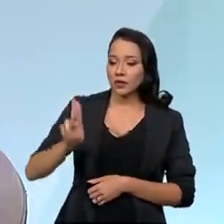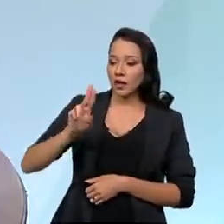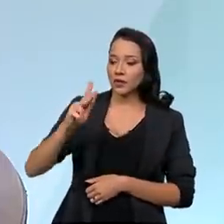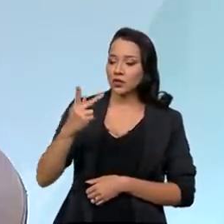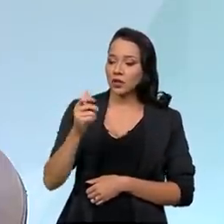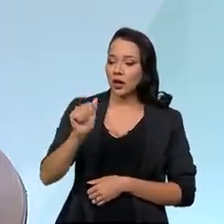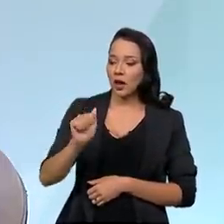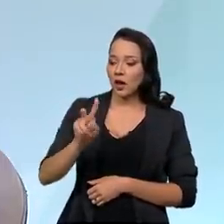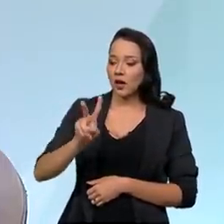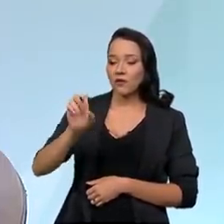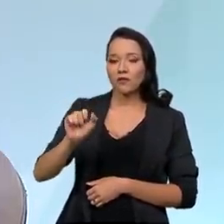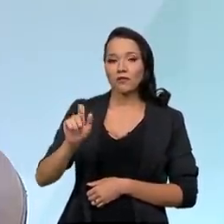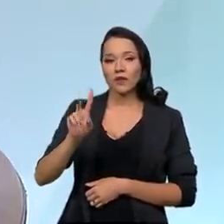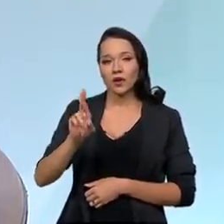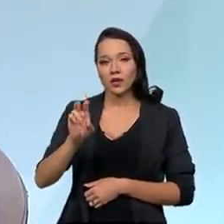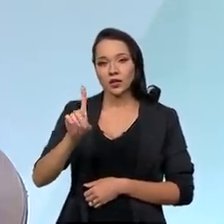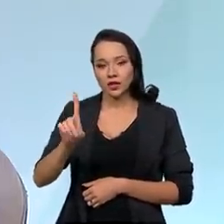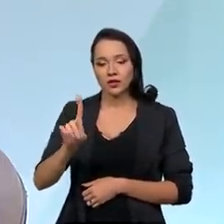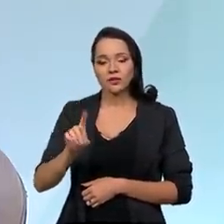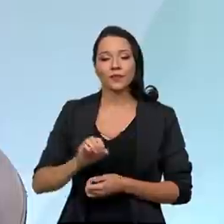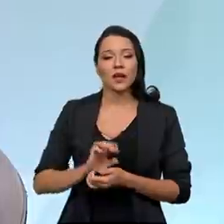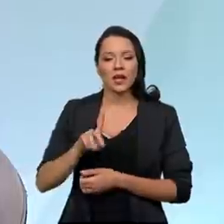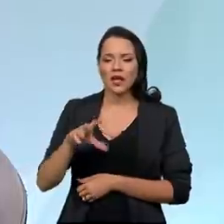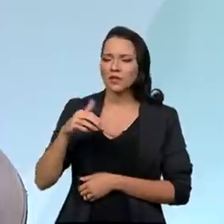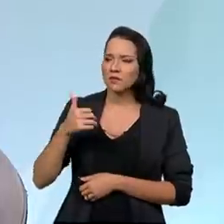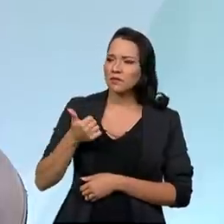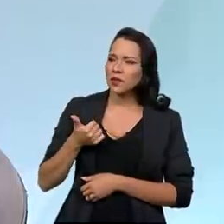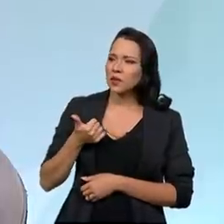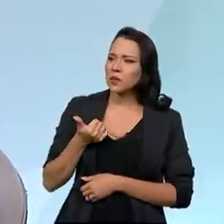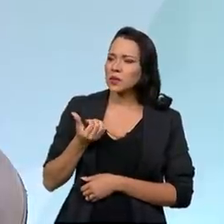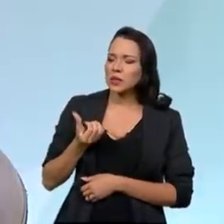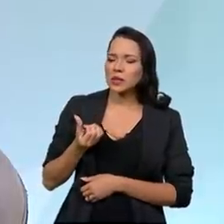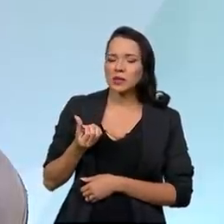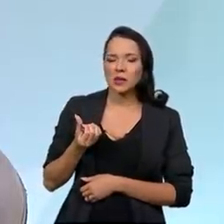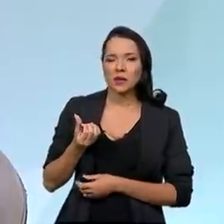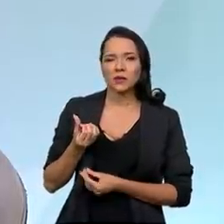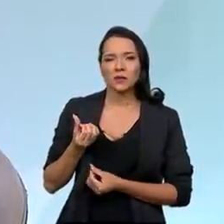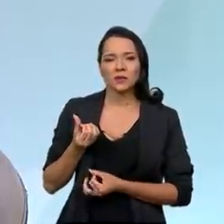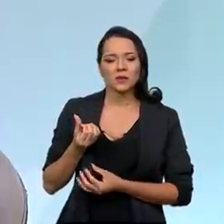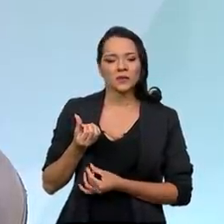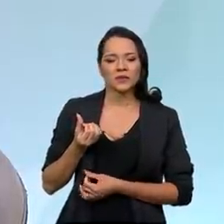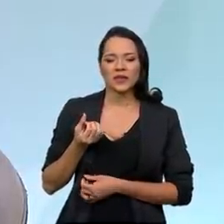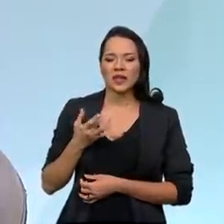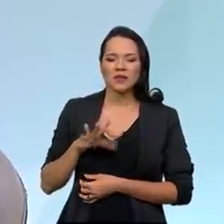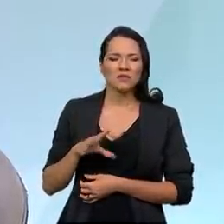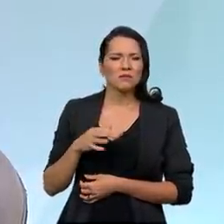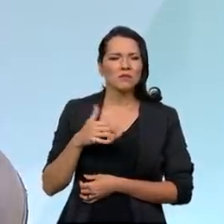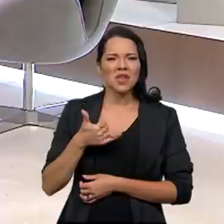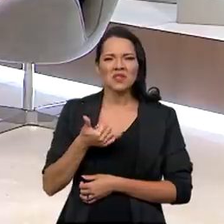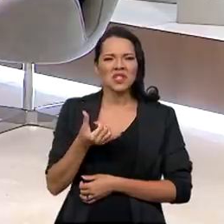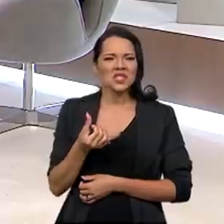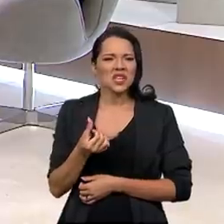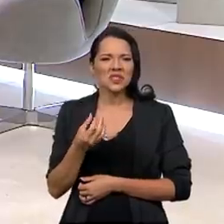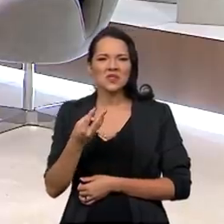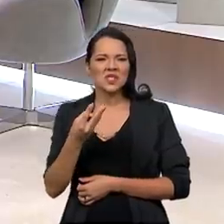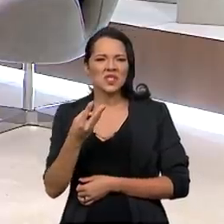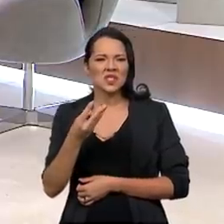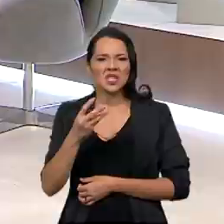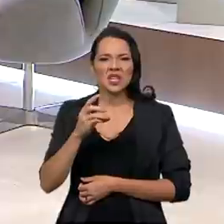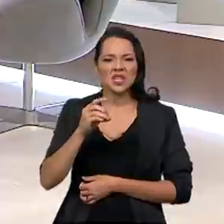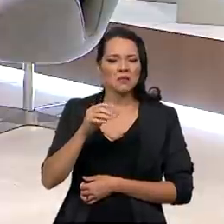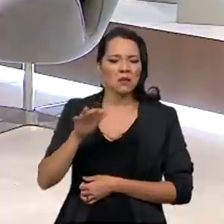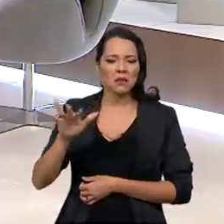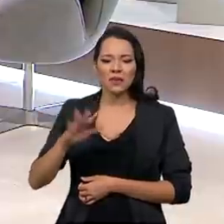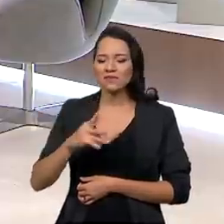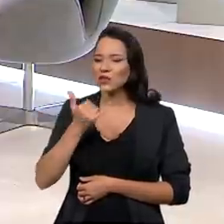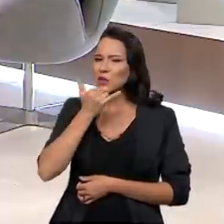Harvard, que é de 1600, 1600 e pouco, me